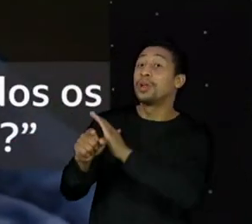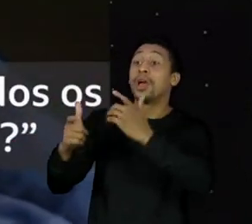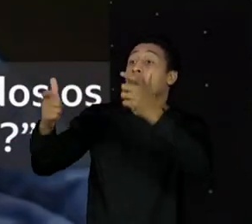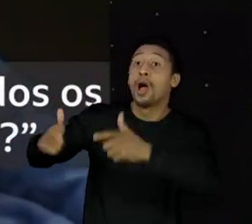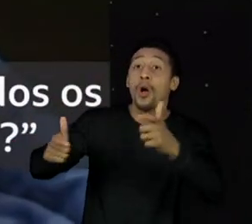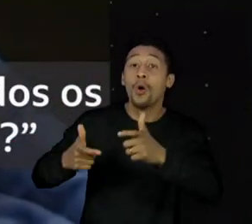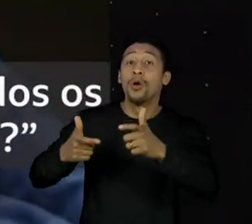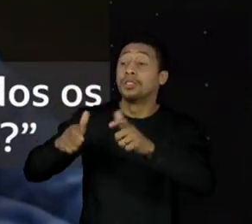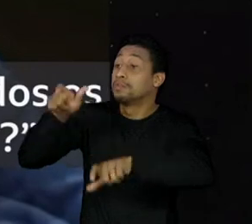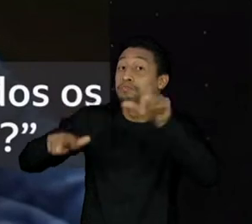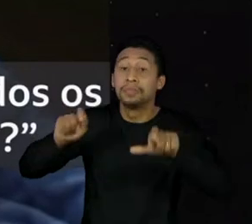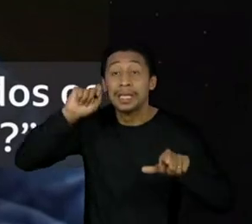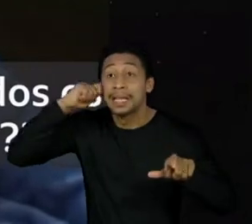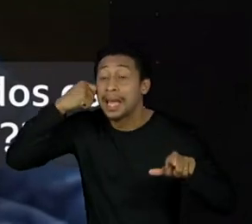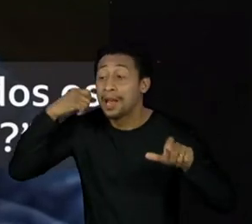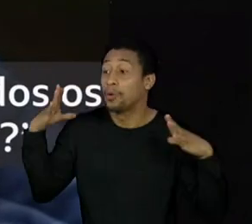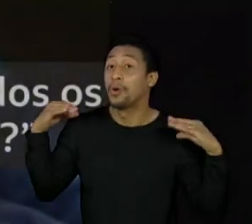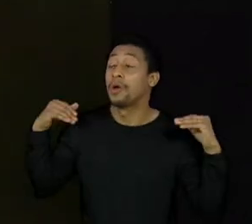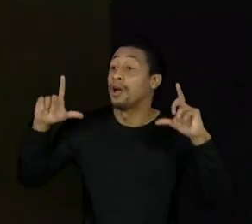black angels when they took the pictures?"